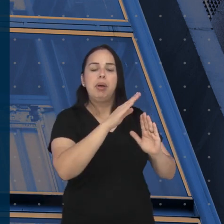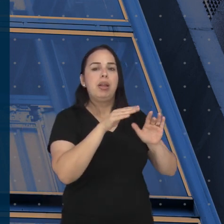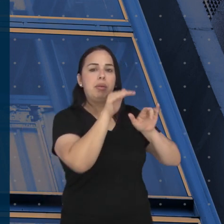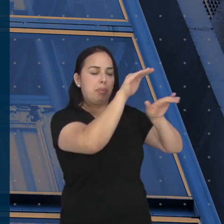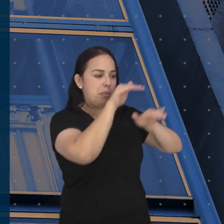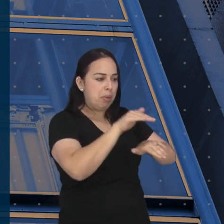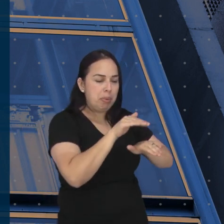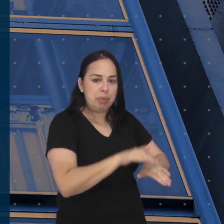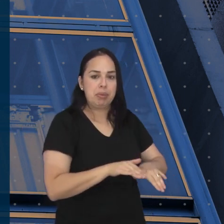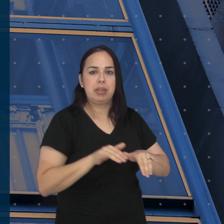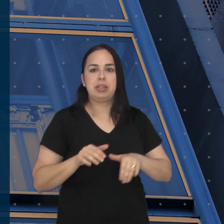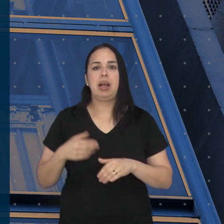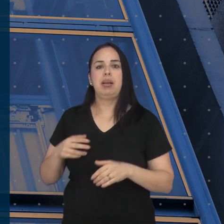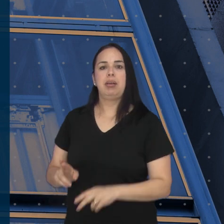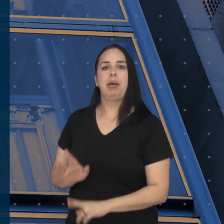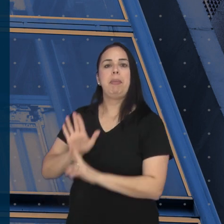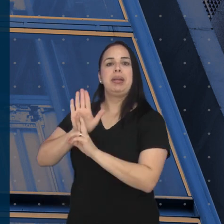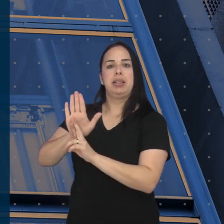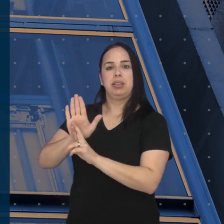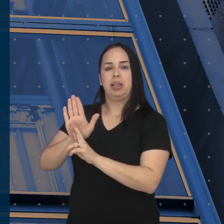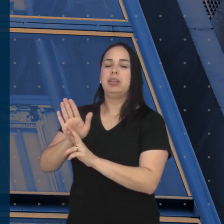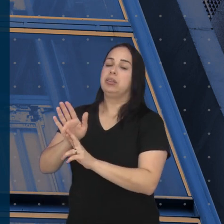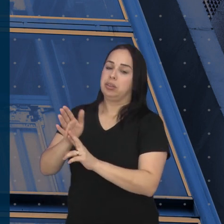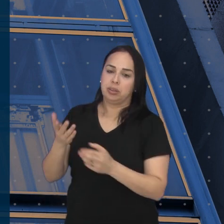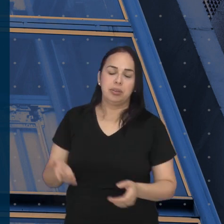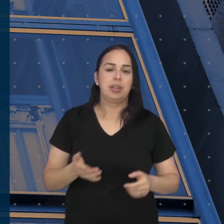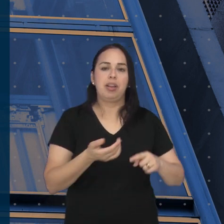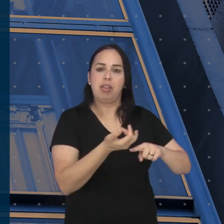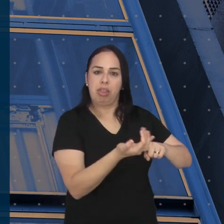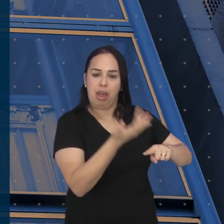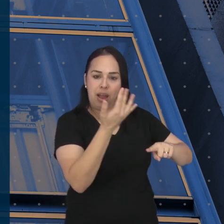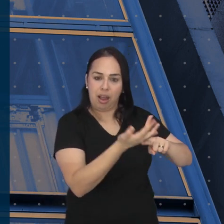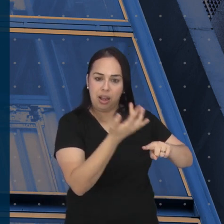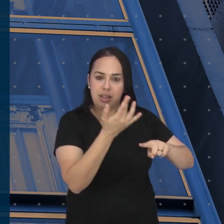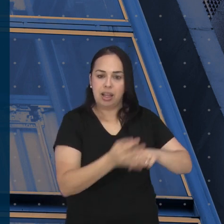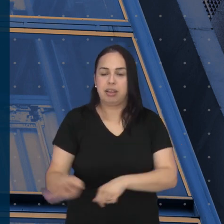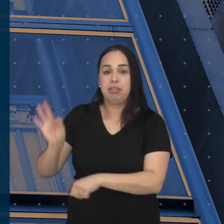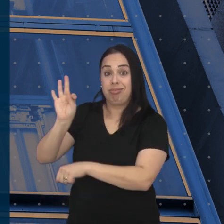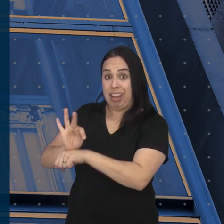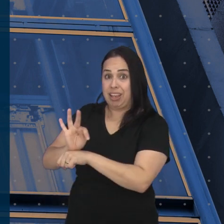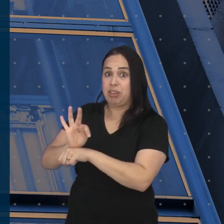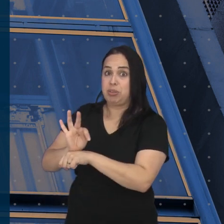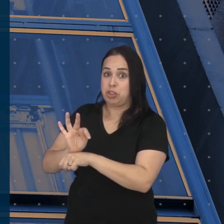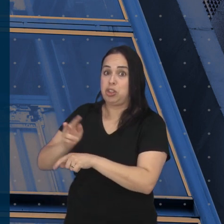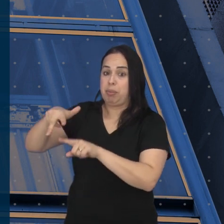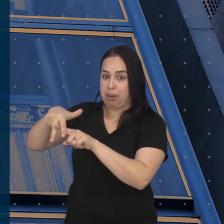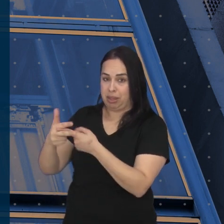de mercadorias, representante comercial, serralheiro, técnico em manutenção de